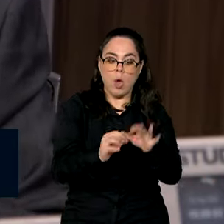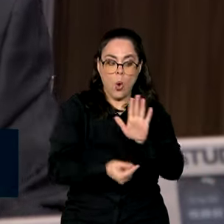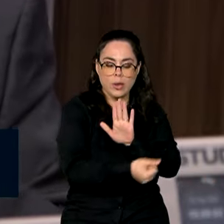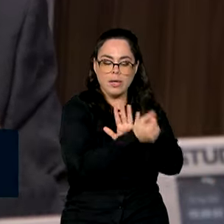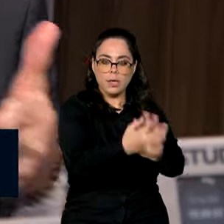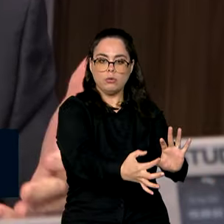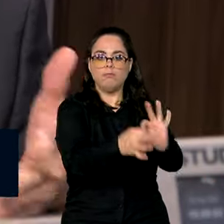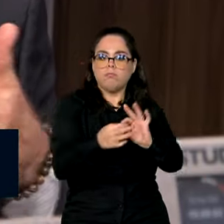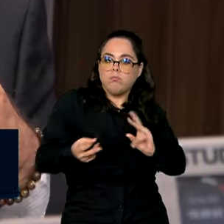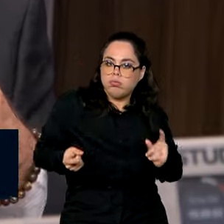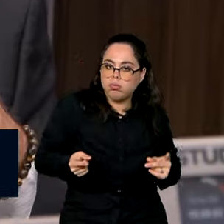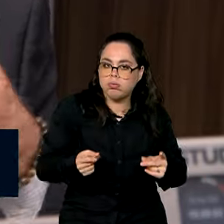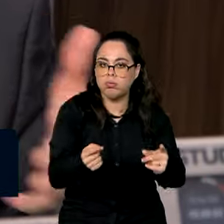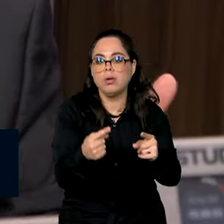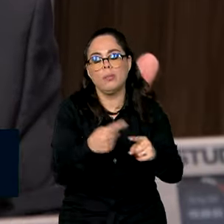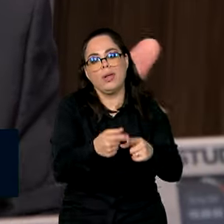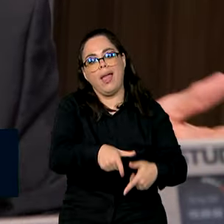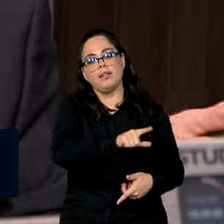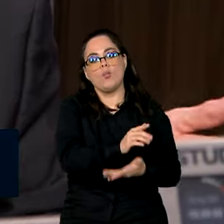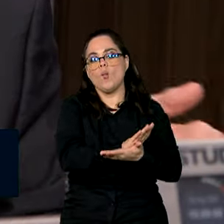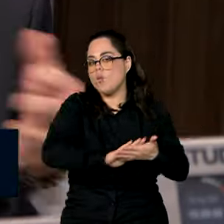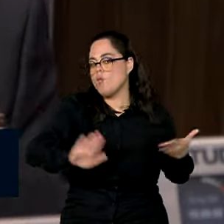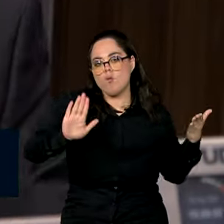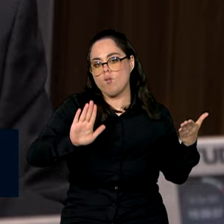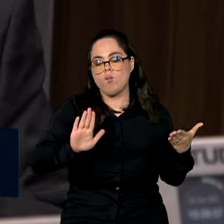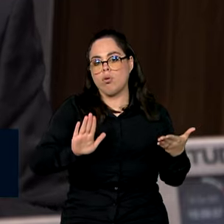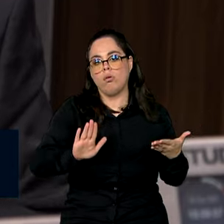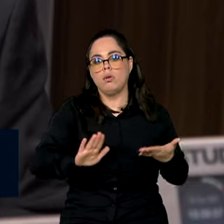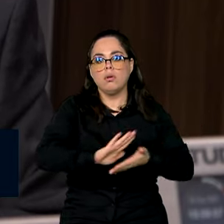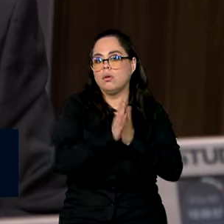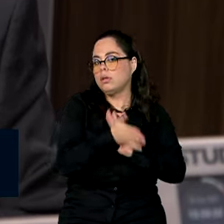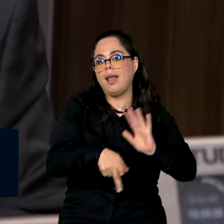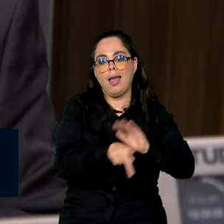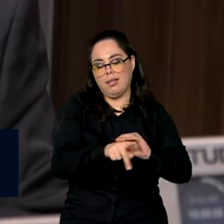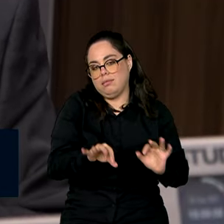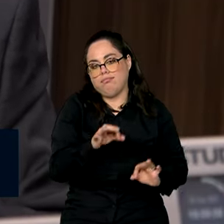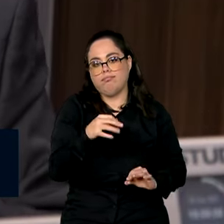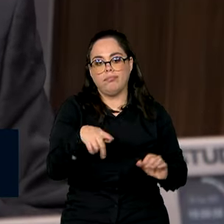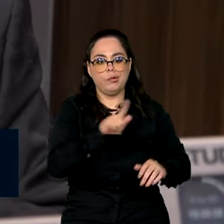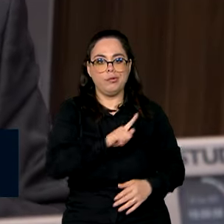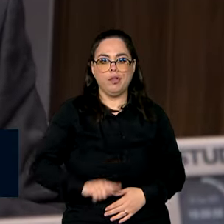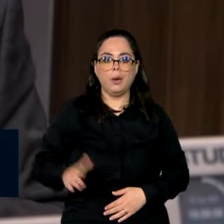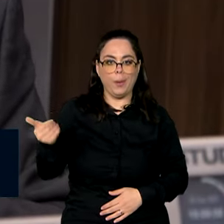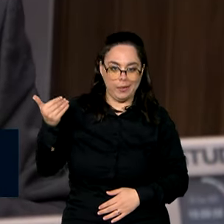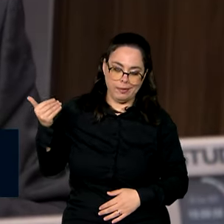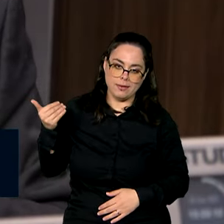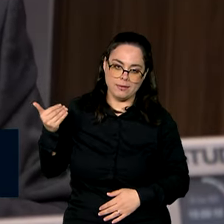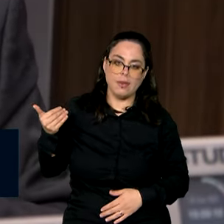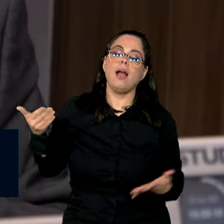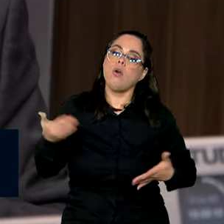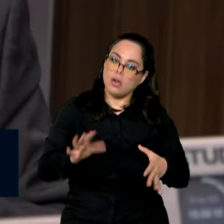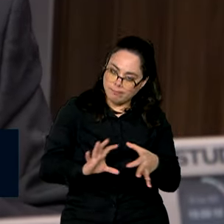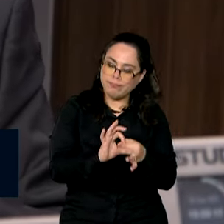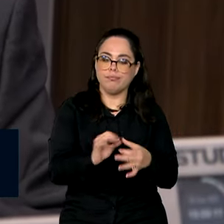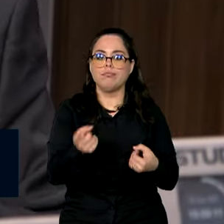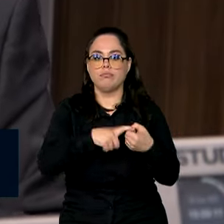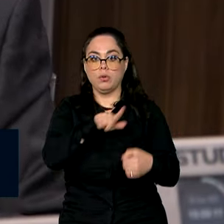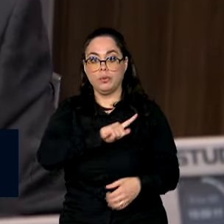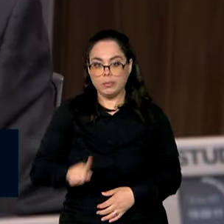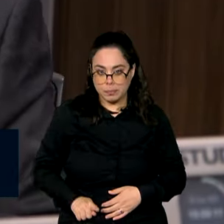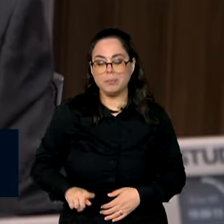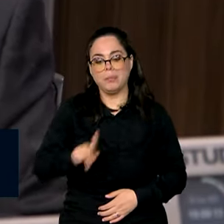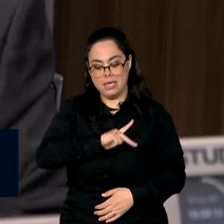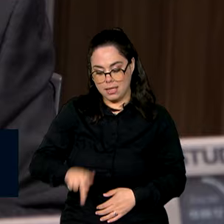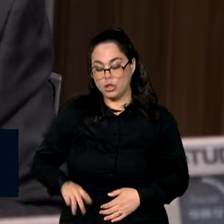orçamentos que haviam sido esgotados no governo anterior então eh a gente voltou a ter